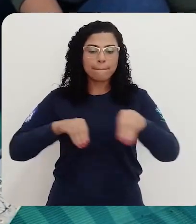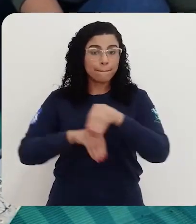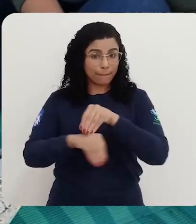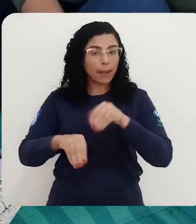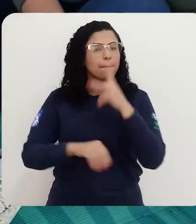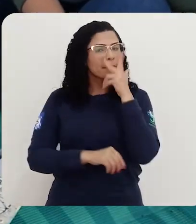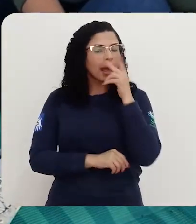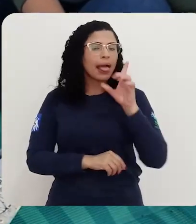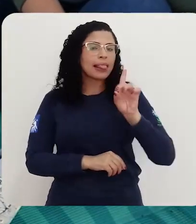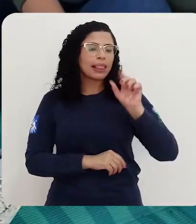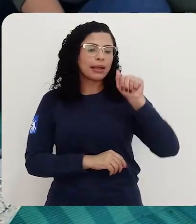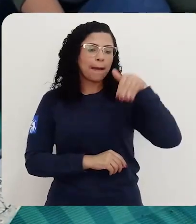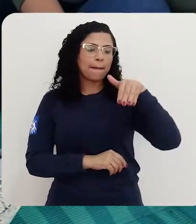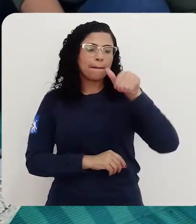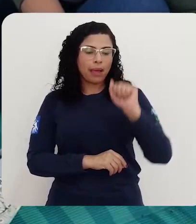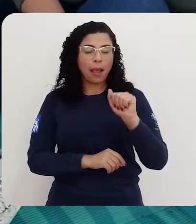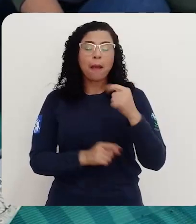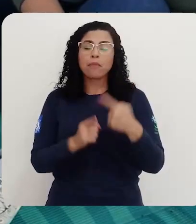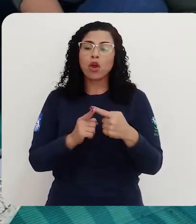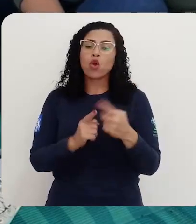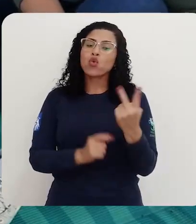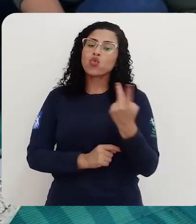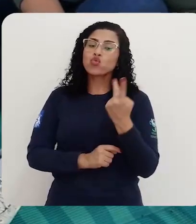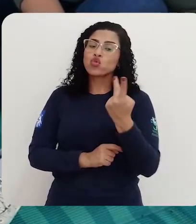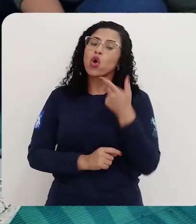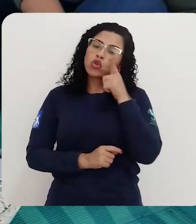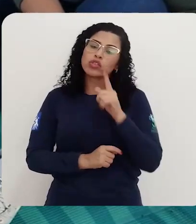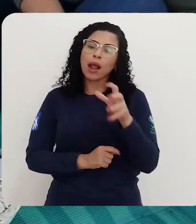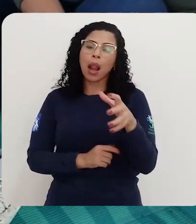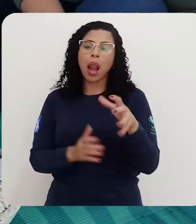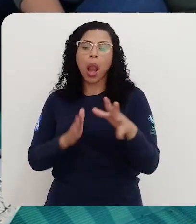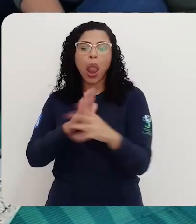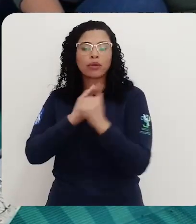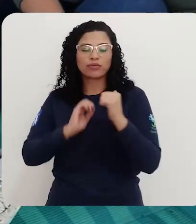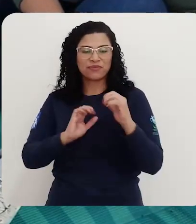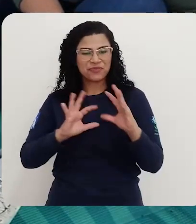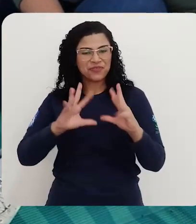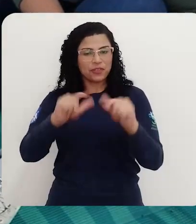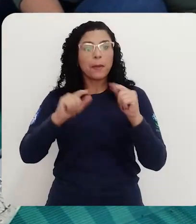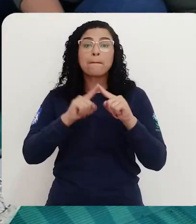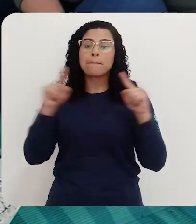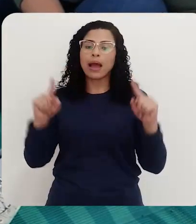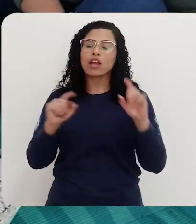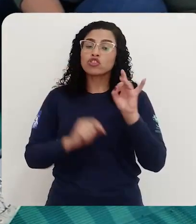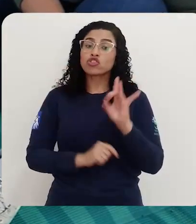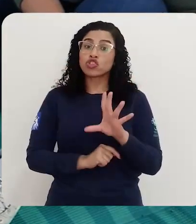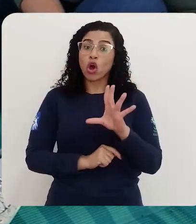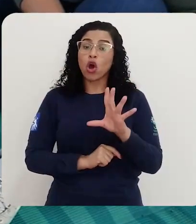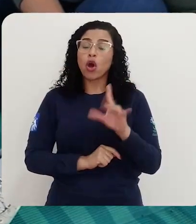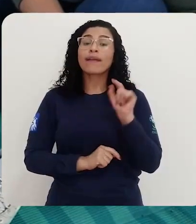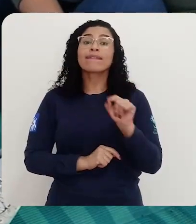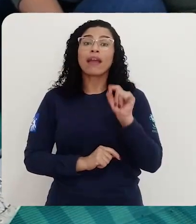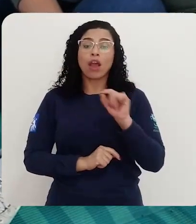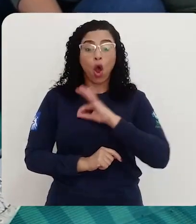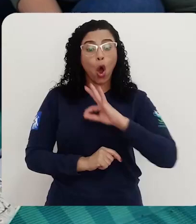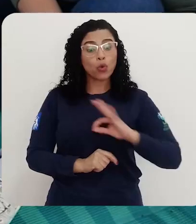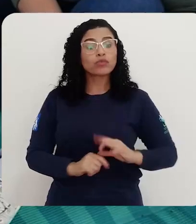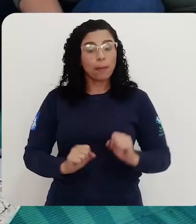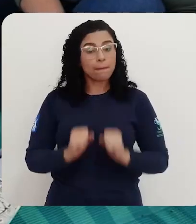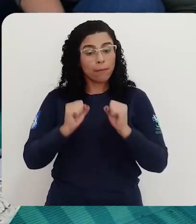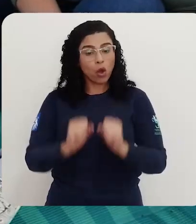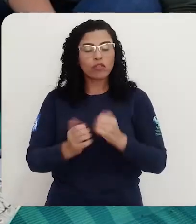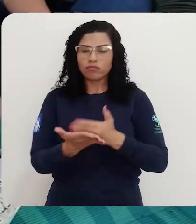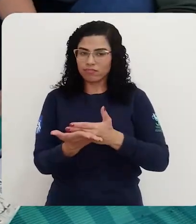que no jogo da dama os dois conseguem, né, pegar as pecinhas do outro, enquanto aqui, não, somente a onça pode fazer isso. Então